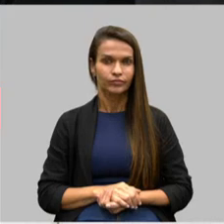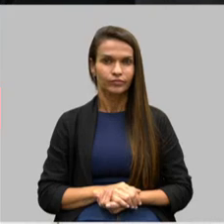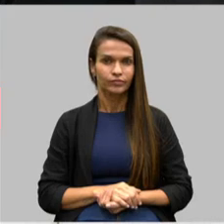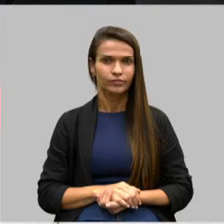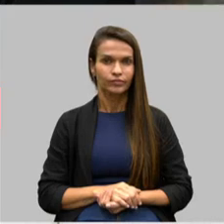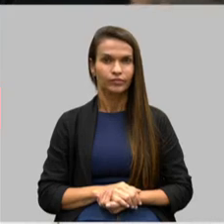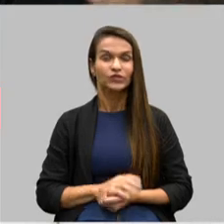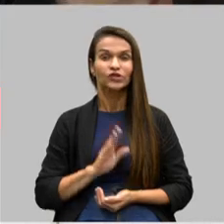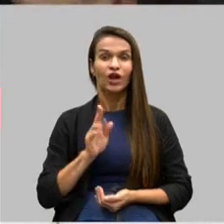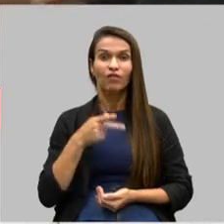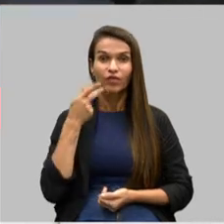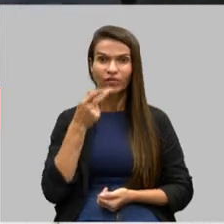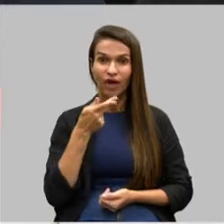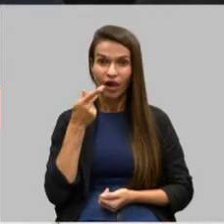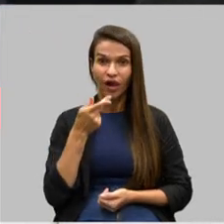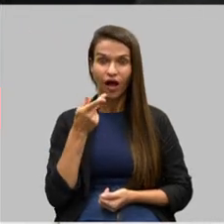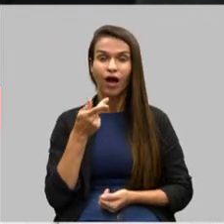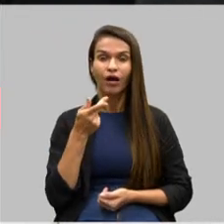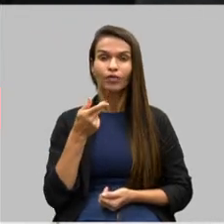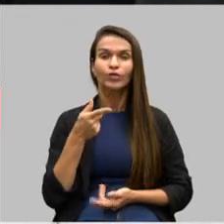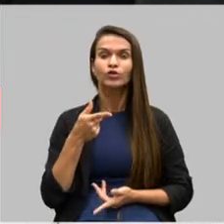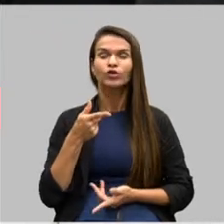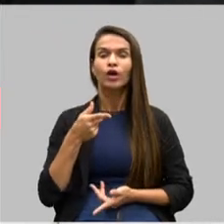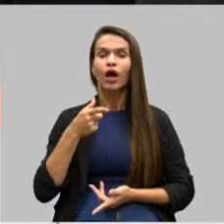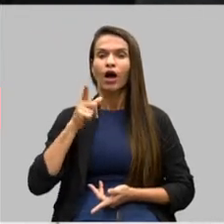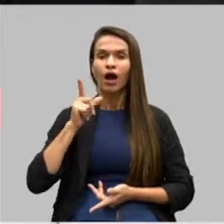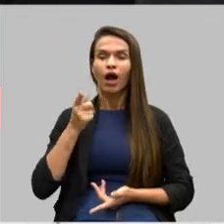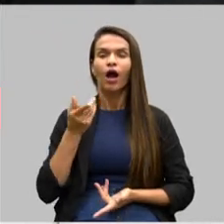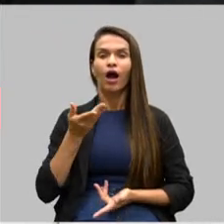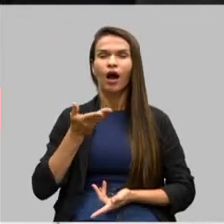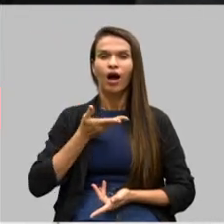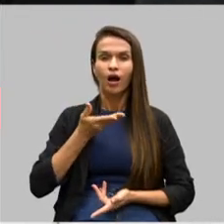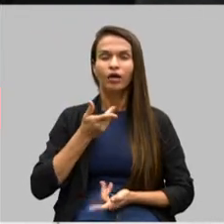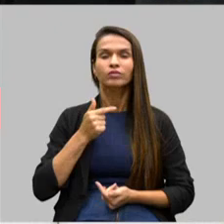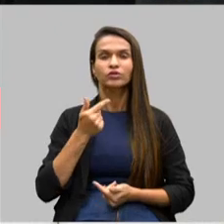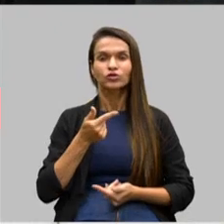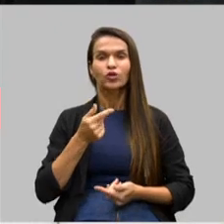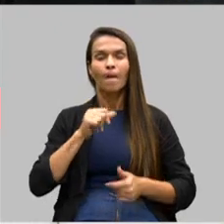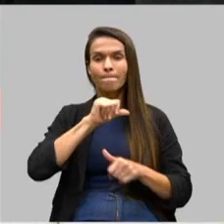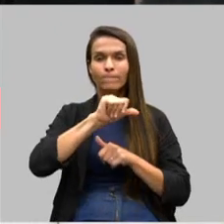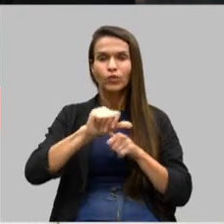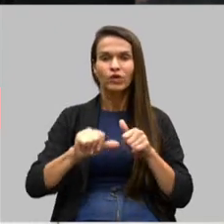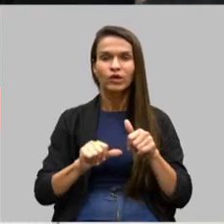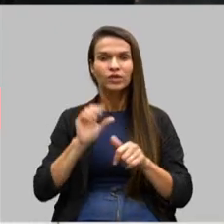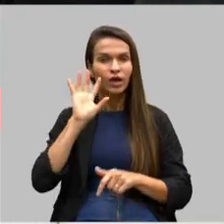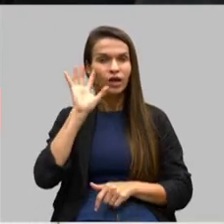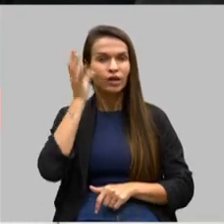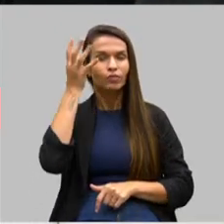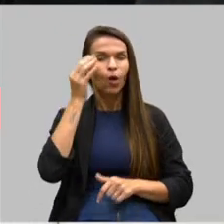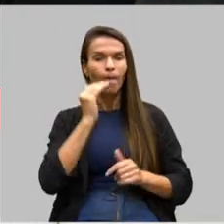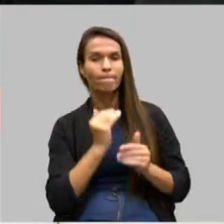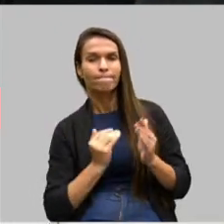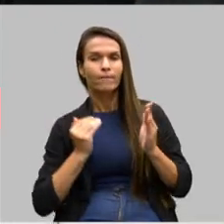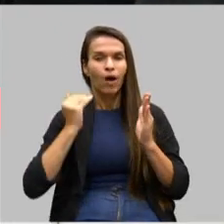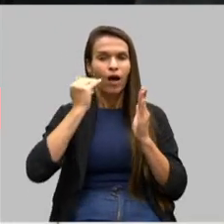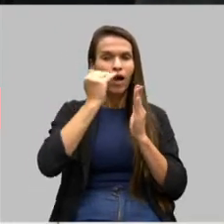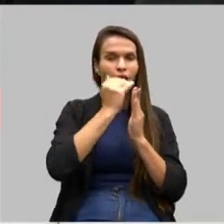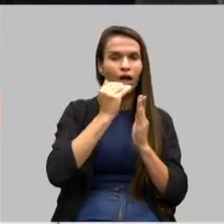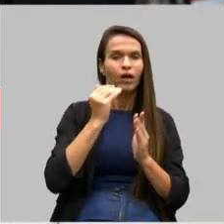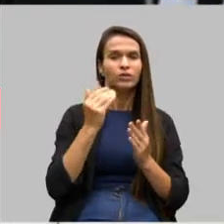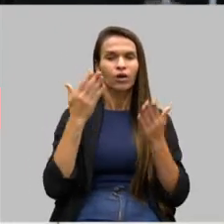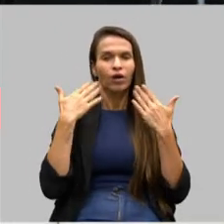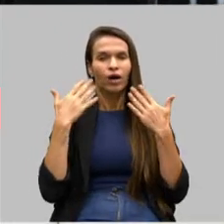Já foi falado pelos nossos companheiros aqui bastante sobre as mudanças climáticas, né? Que é o aumento da temperatura,